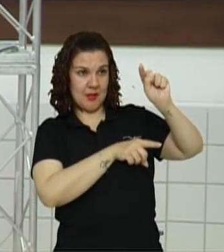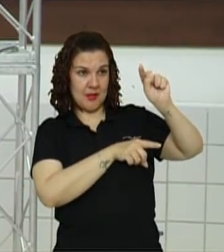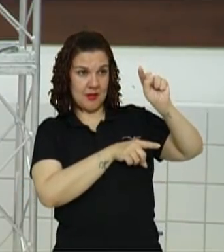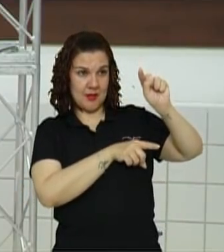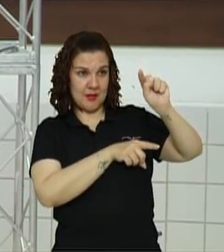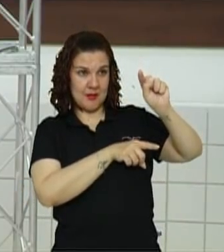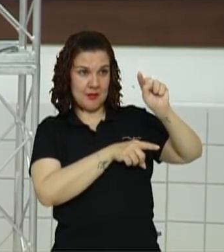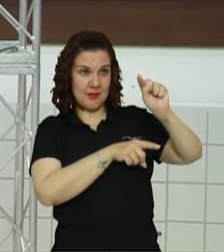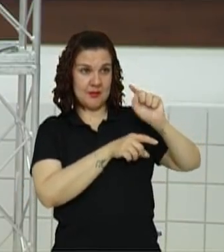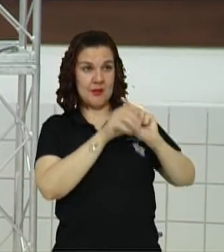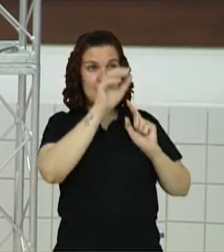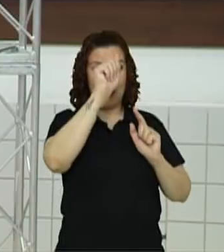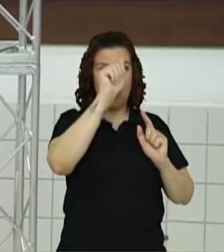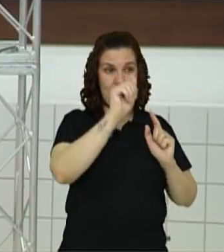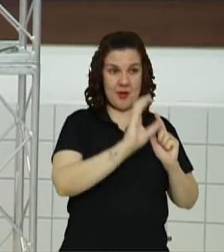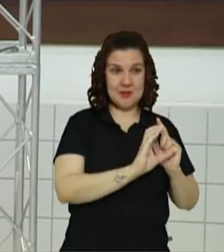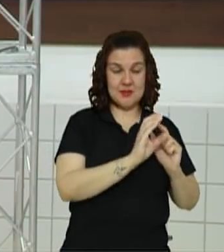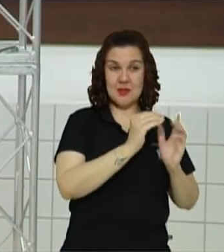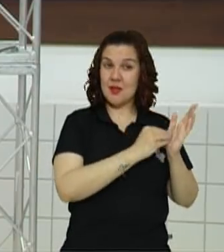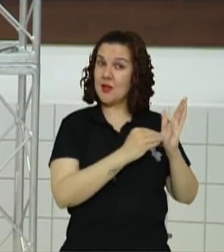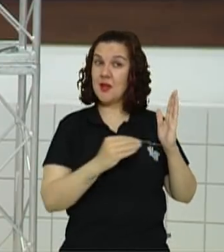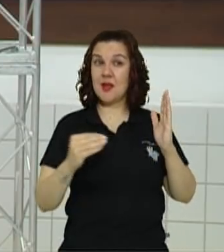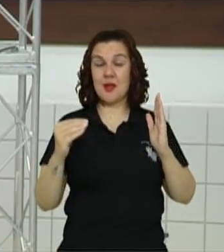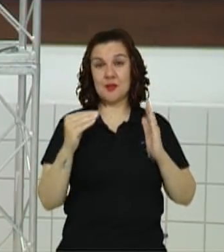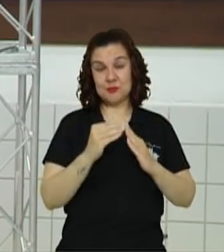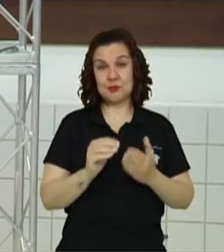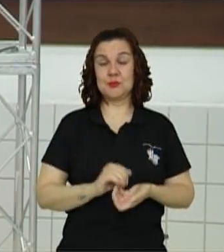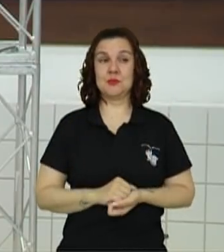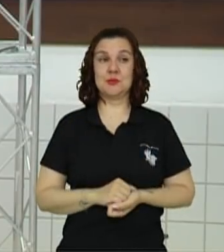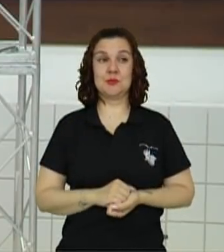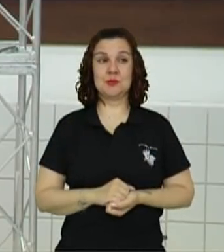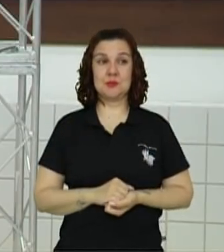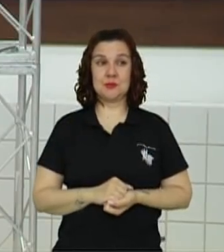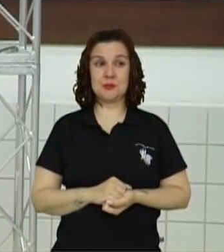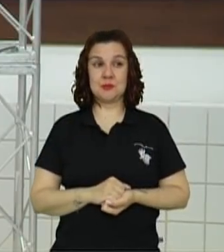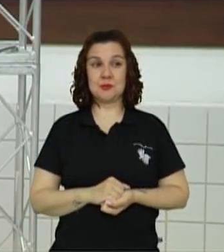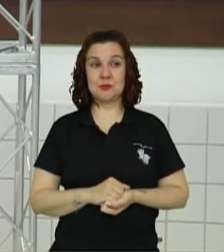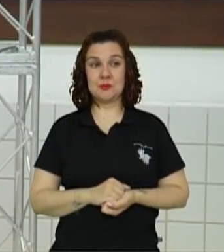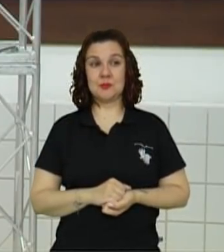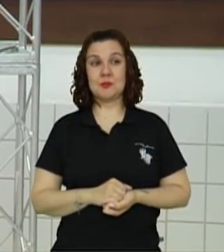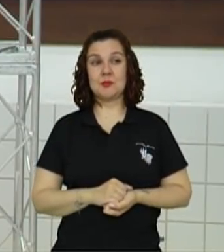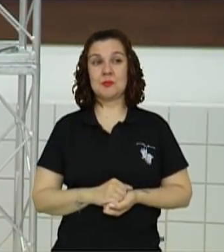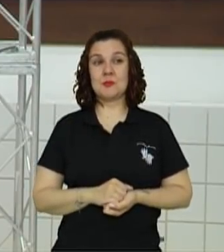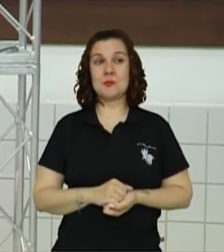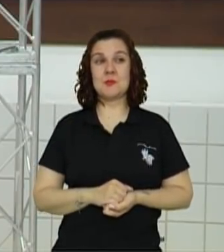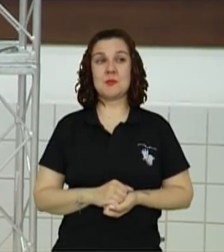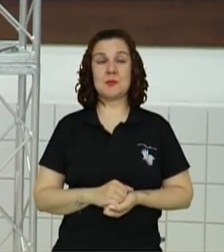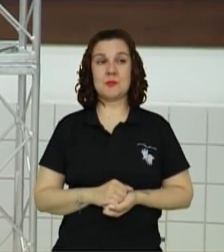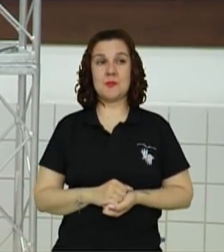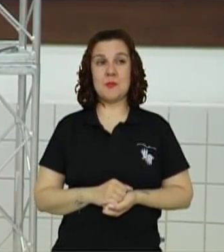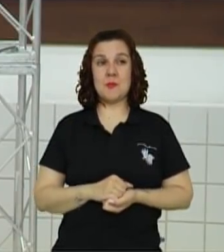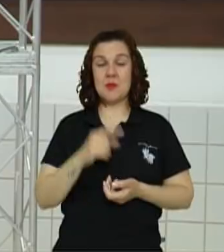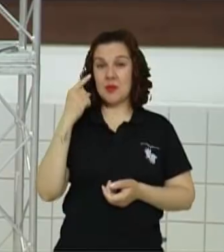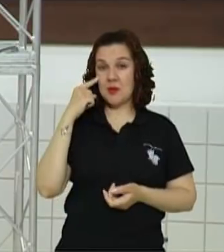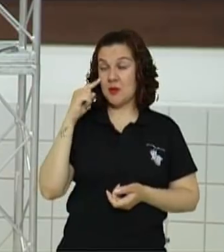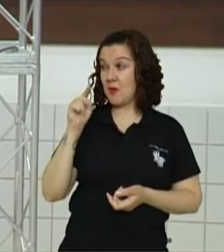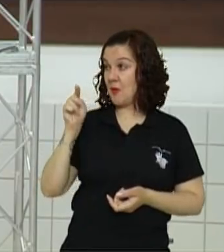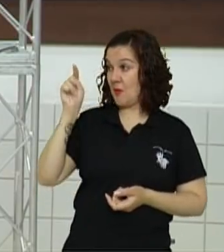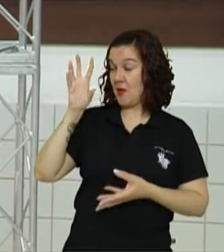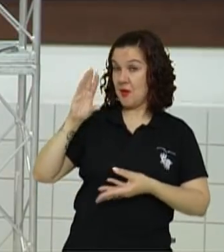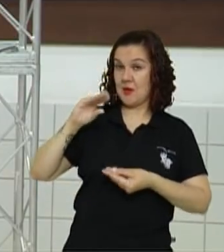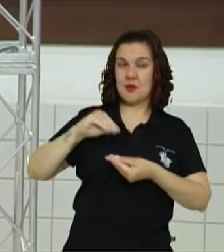então é o meu AC, é tudo isso aqui, ó. Né? Posso simplificar, então, isso escrevendo assim,